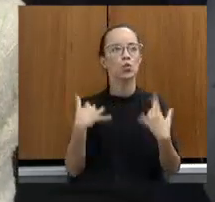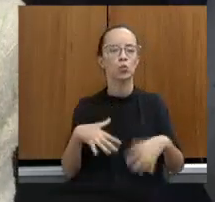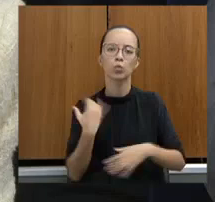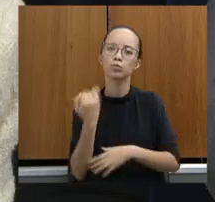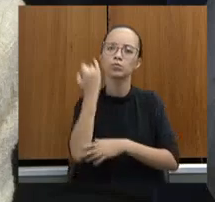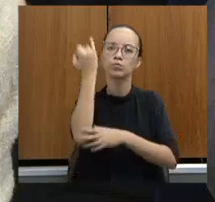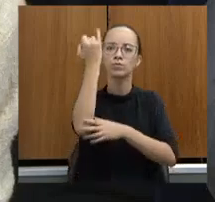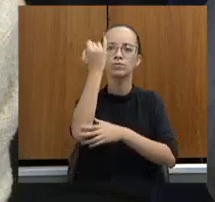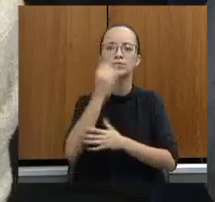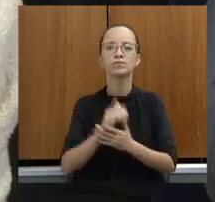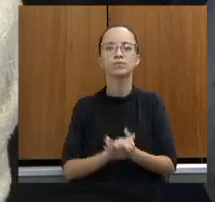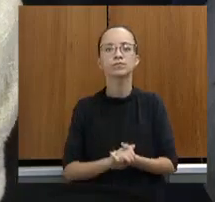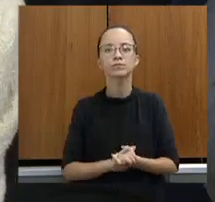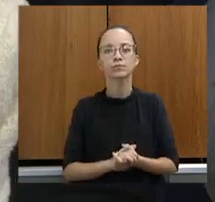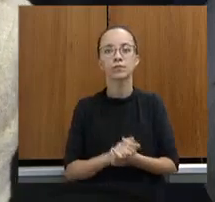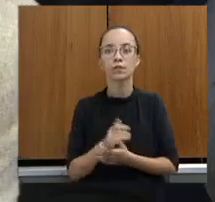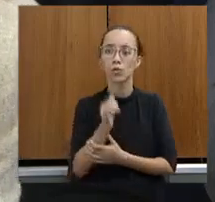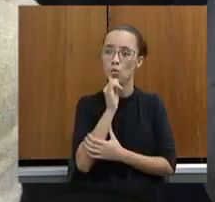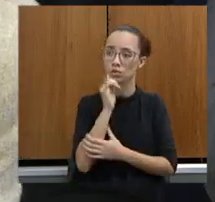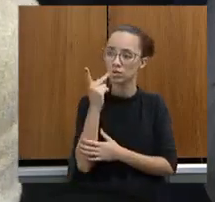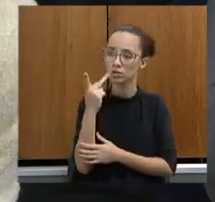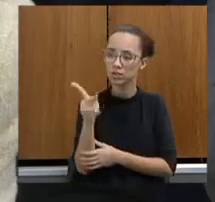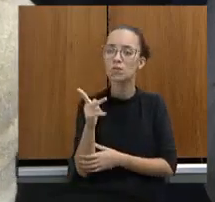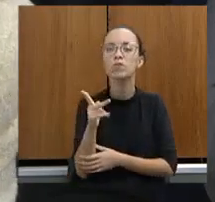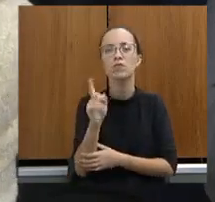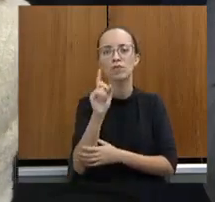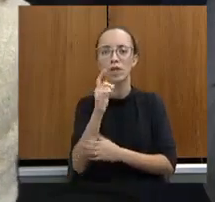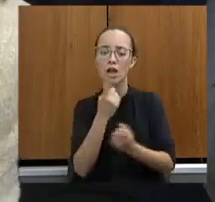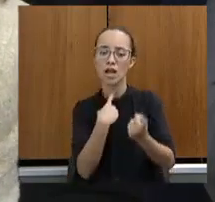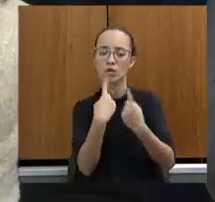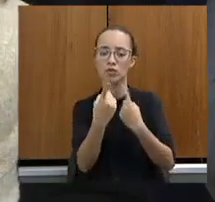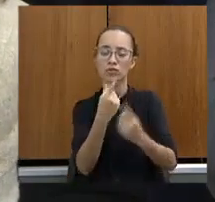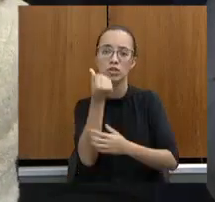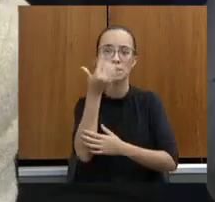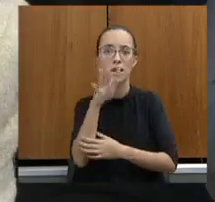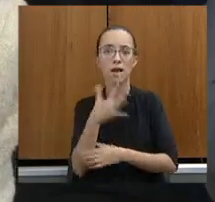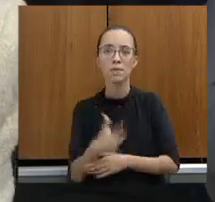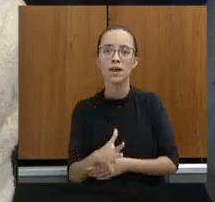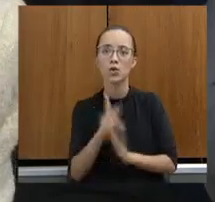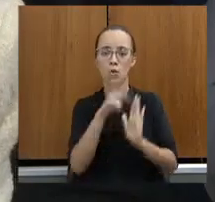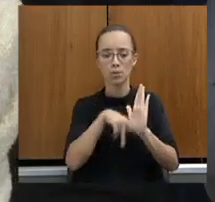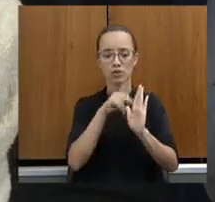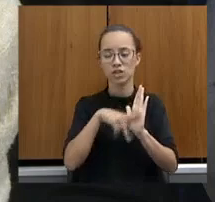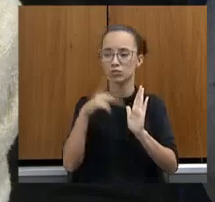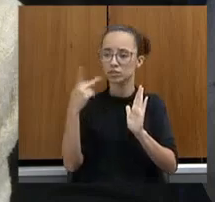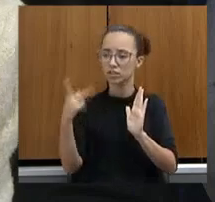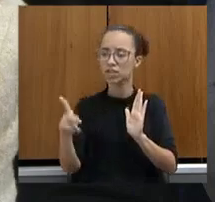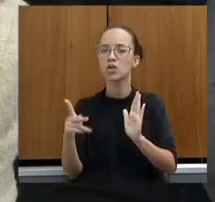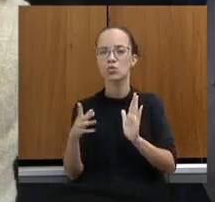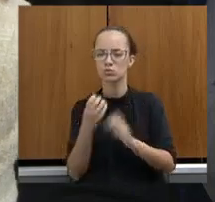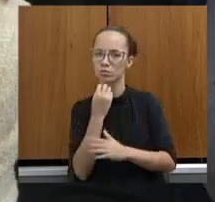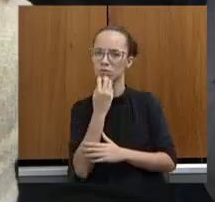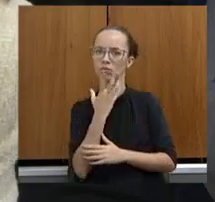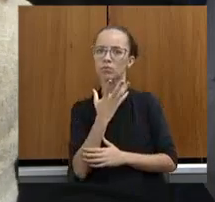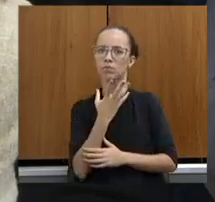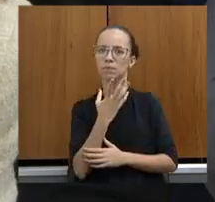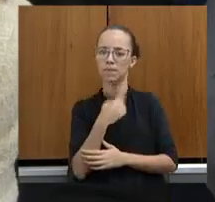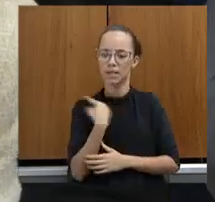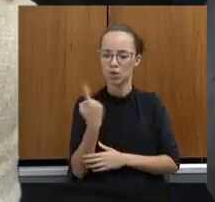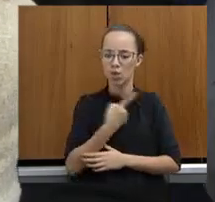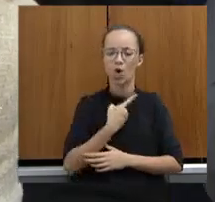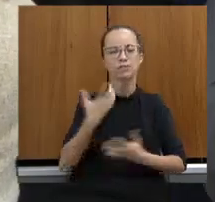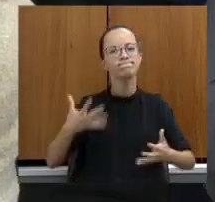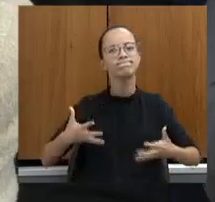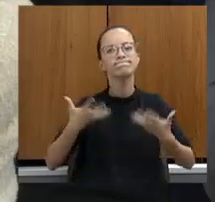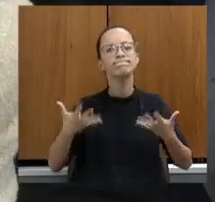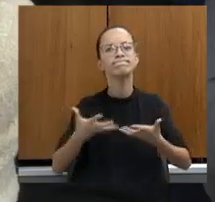você deu um exemplo muito importante das rodovias de baixo custo um projeto seu que tem sido muito exitoso e que tem nos inspirado